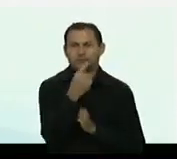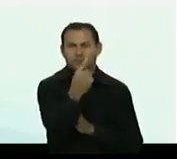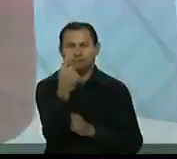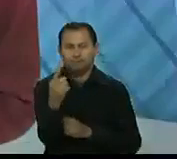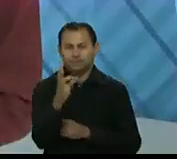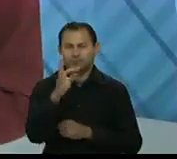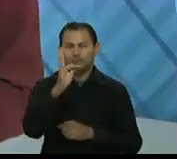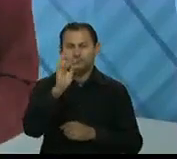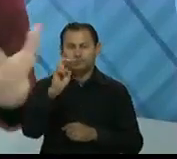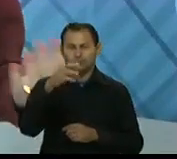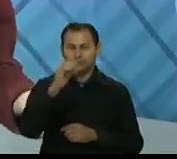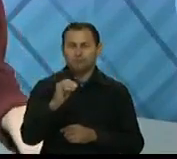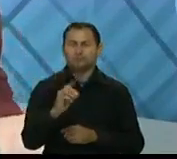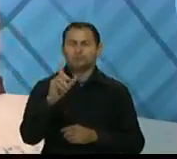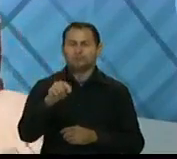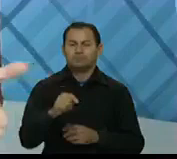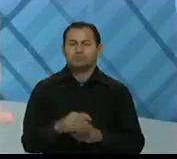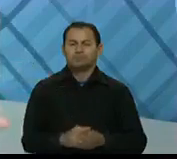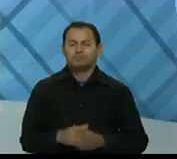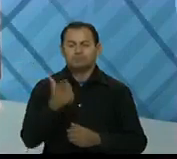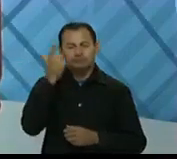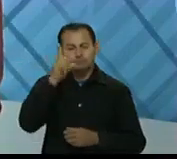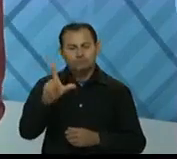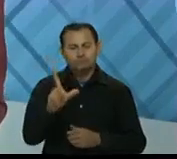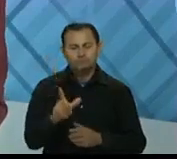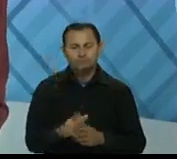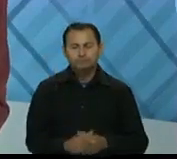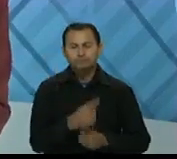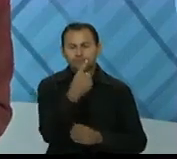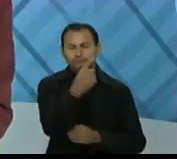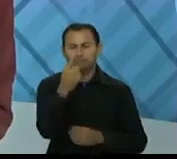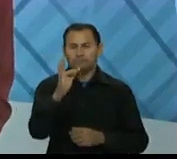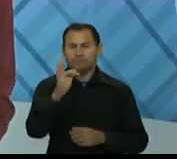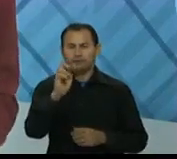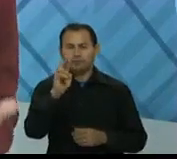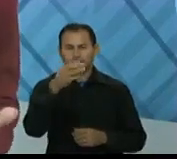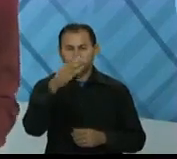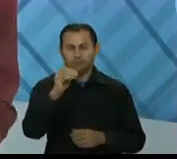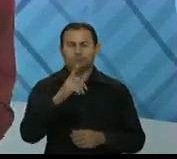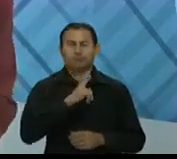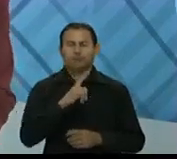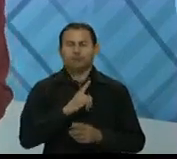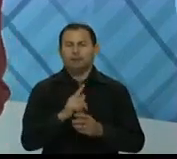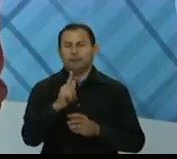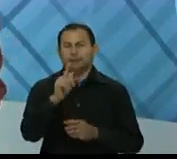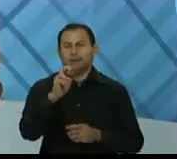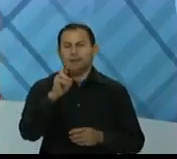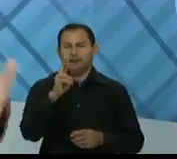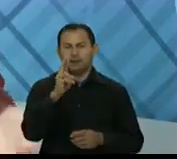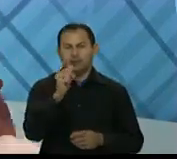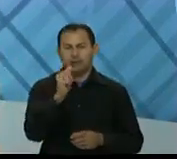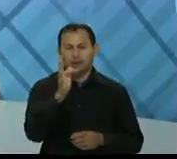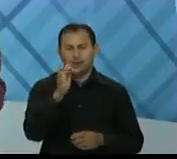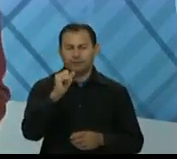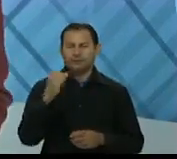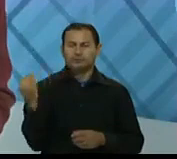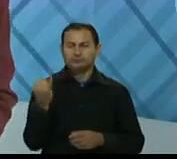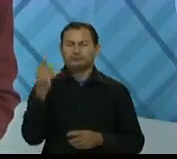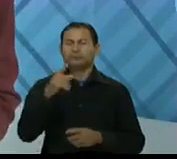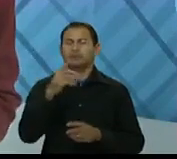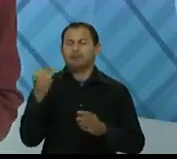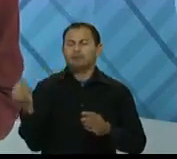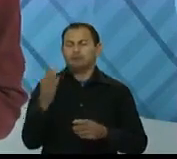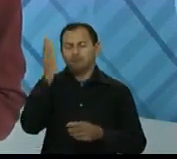tipo de função é obtida. Cada tipo de função tem um gráfico específico. Então, é importante que